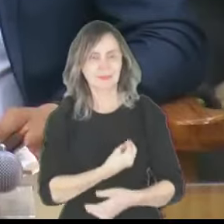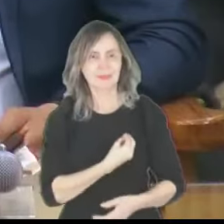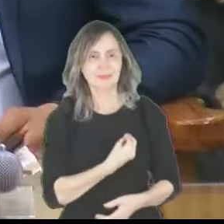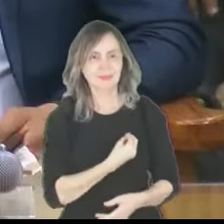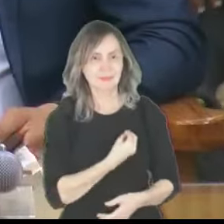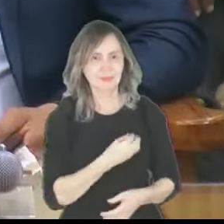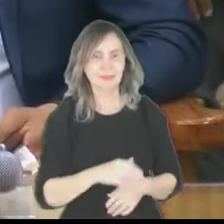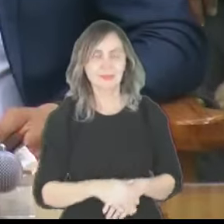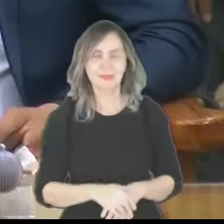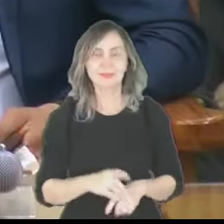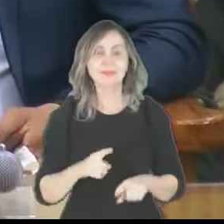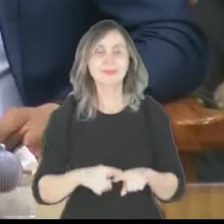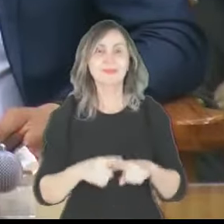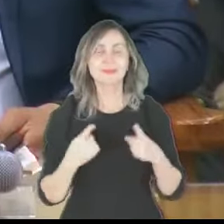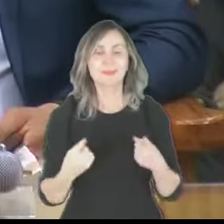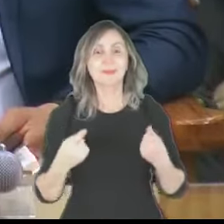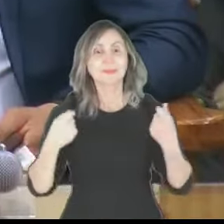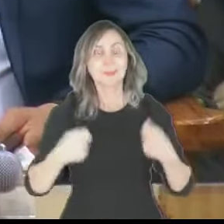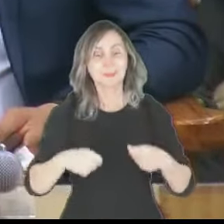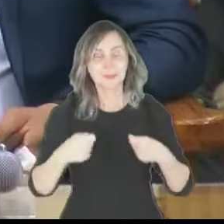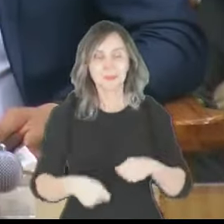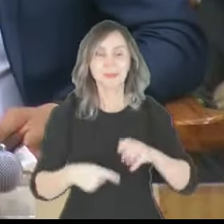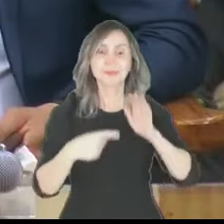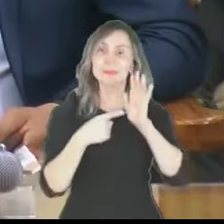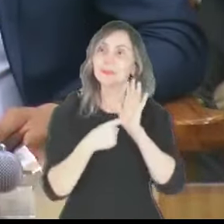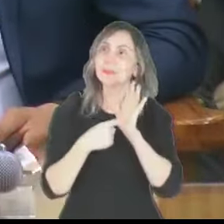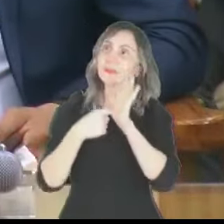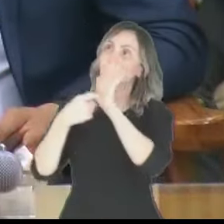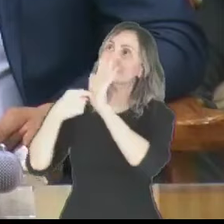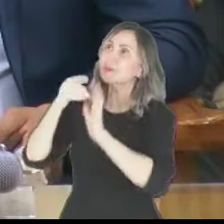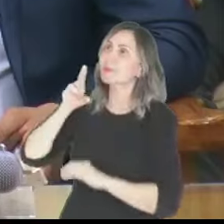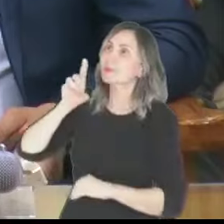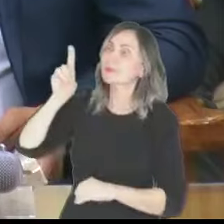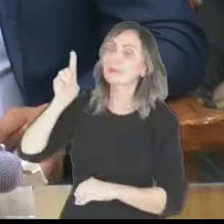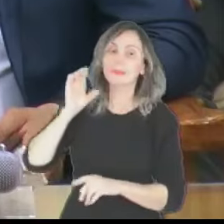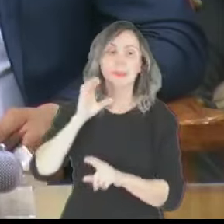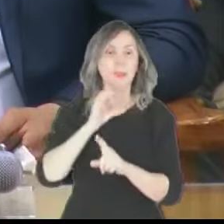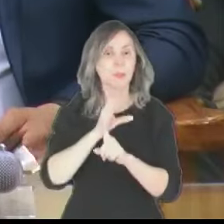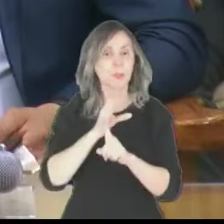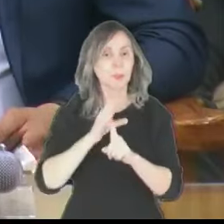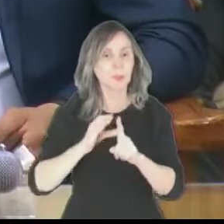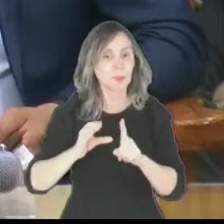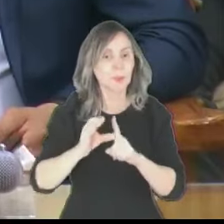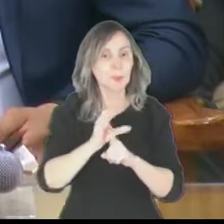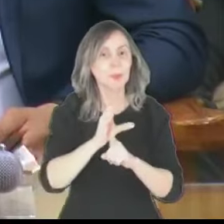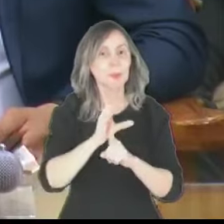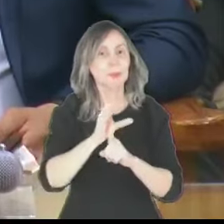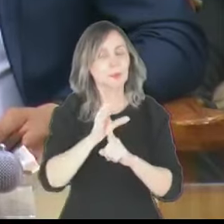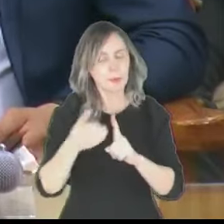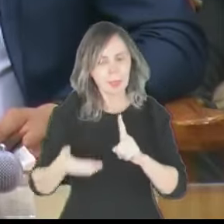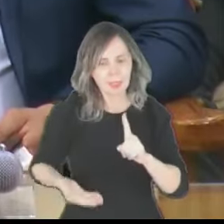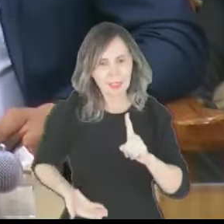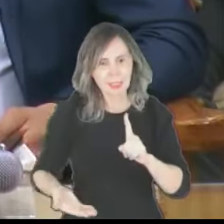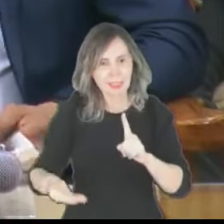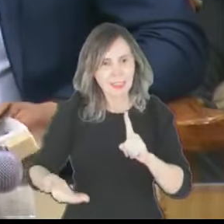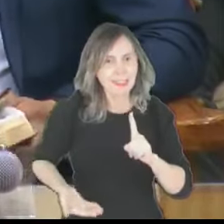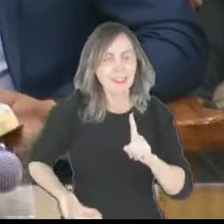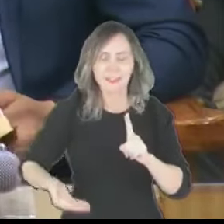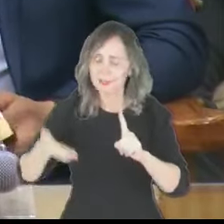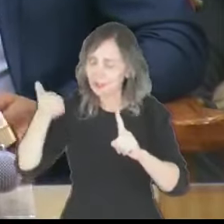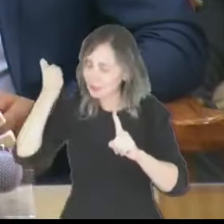mas nós temos que apresentar a Deus o nosso culto, nosso serviço de adoração, de louvor, de